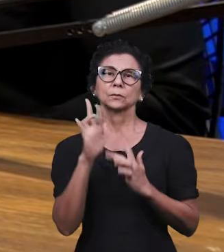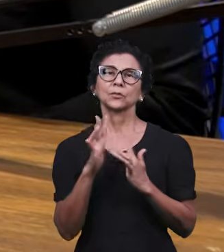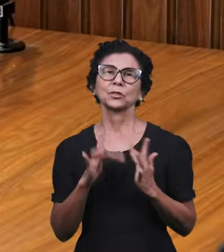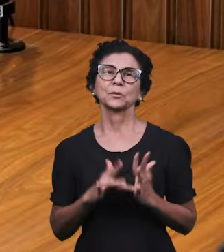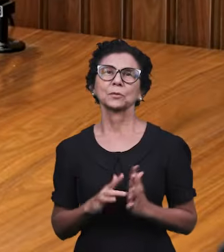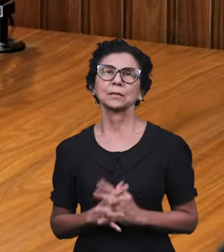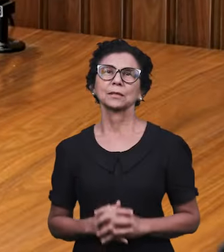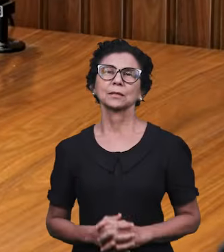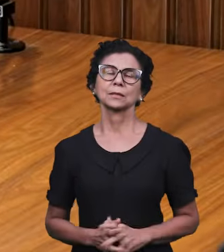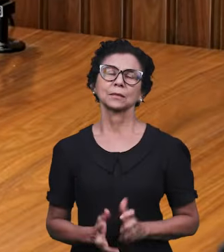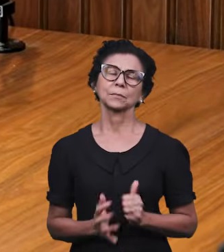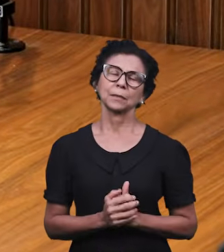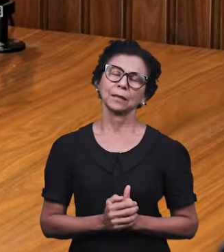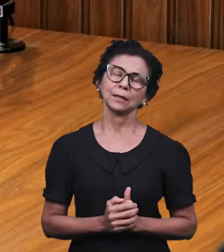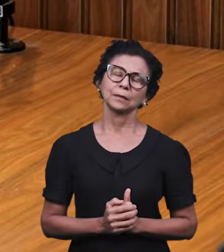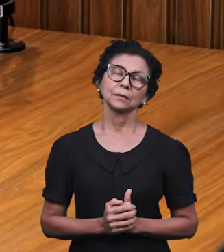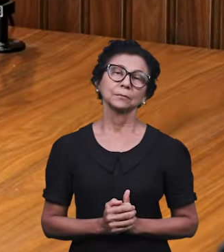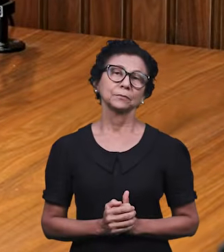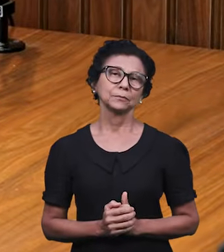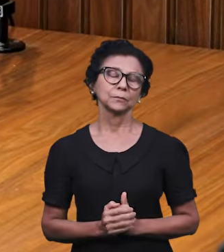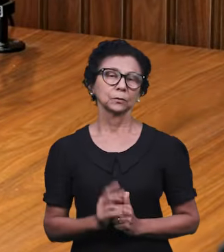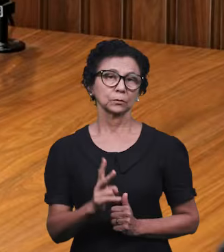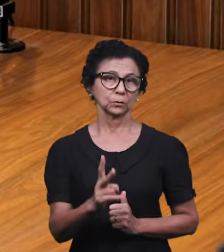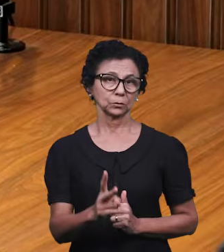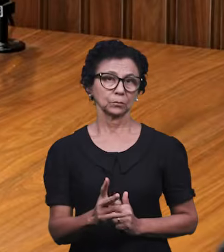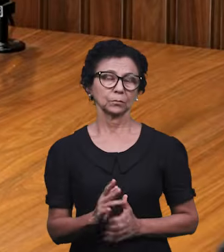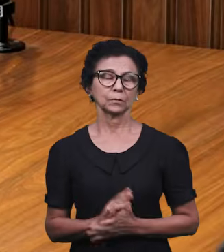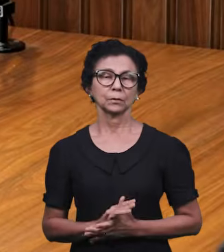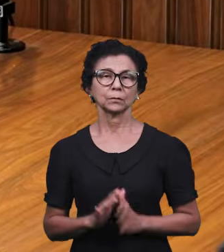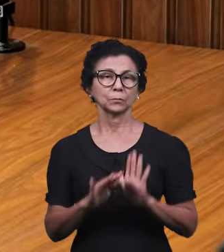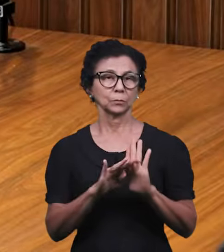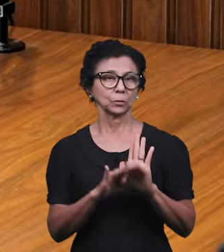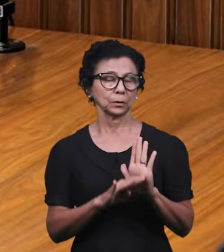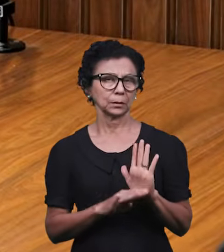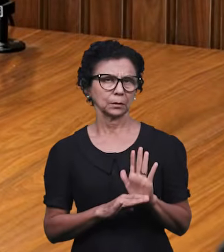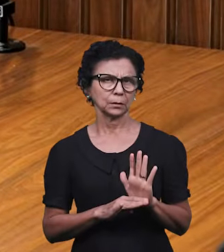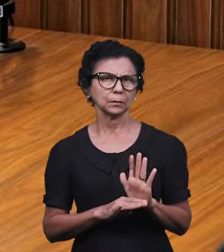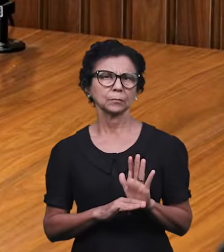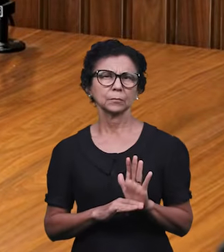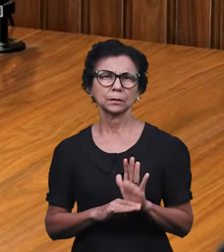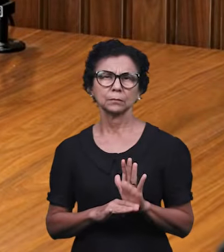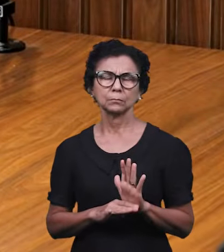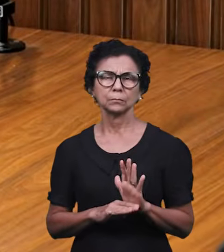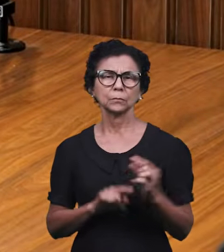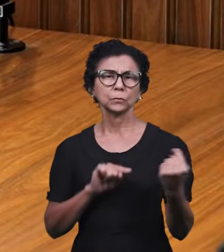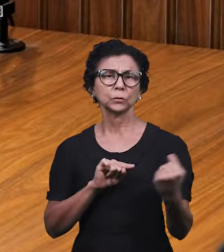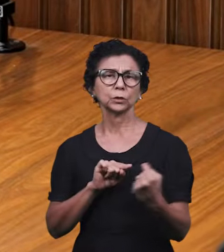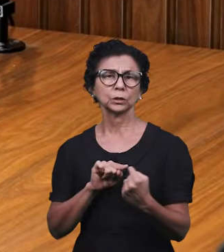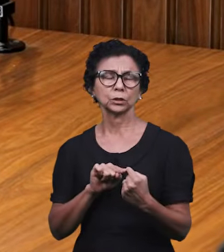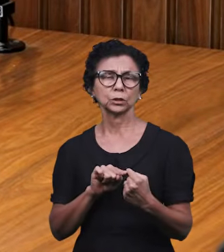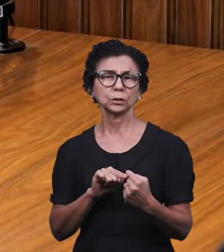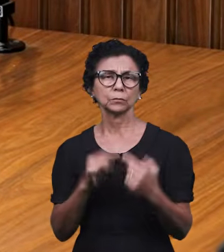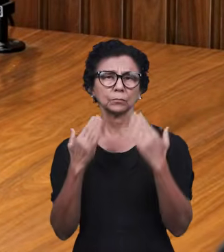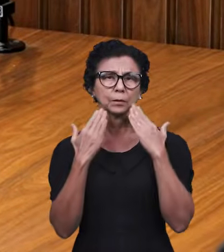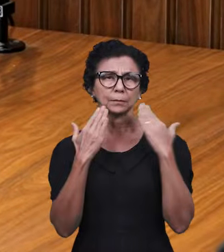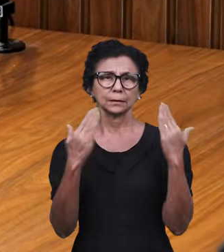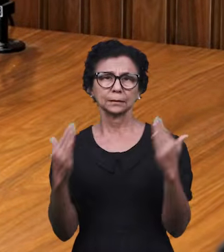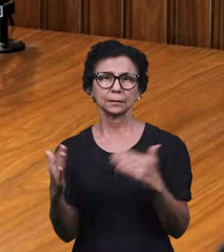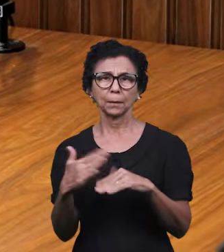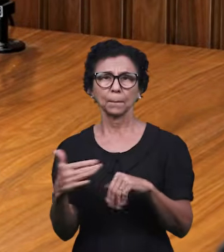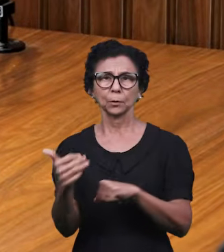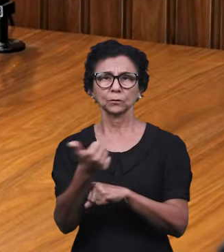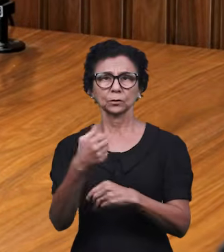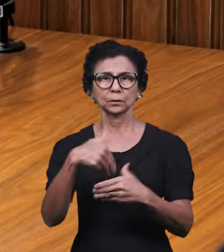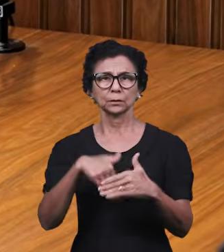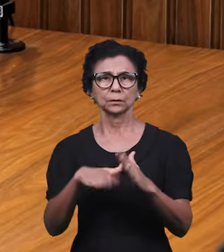Jesus. Amém. Estamos aqui dando continuidade a este programa que tem como objetivo apresentar as profissões que estão contidas